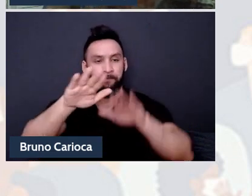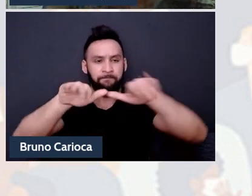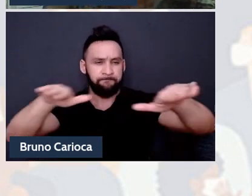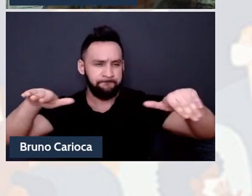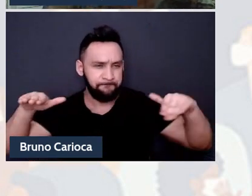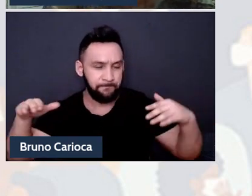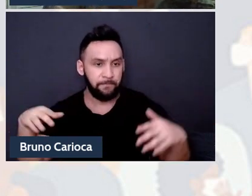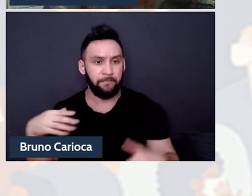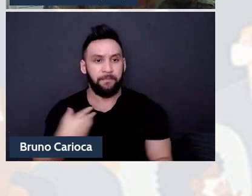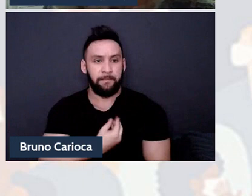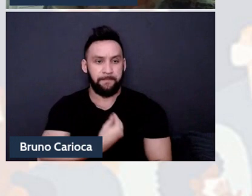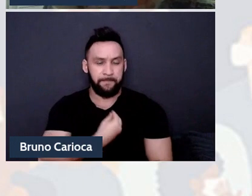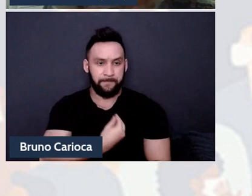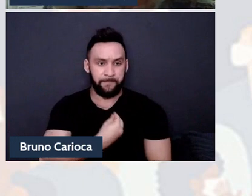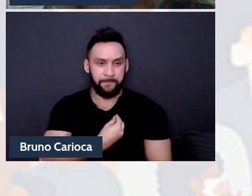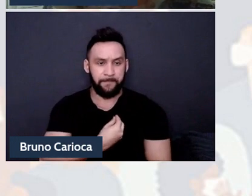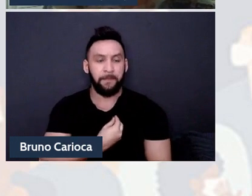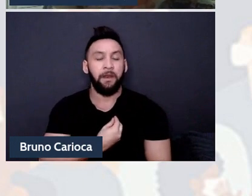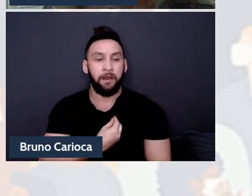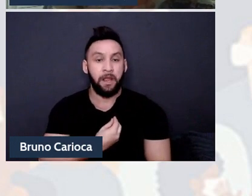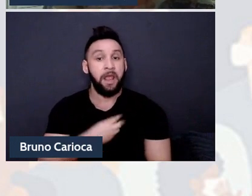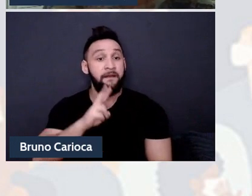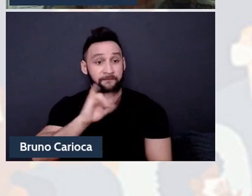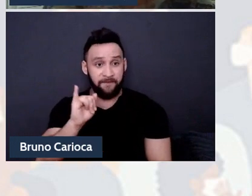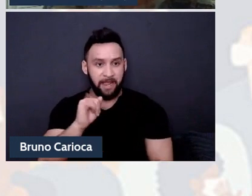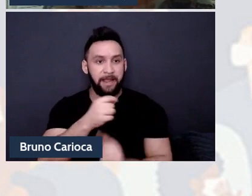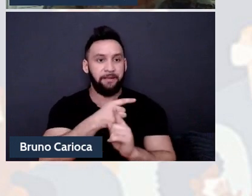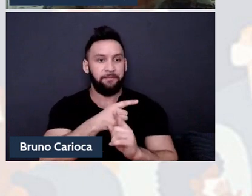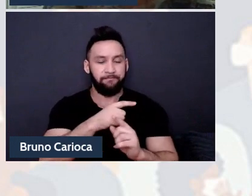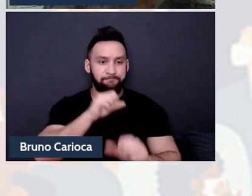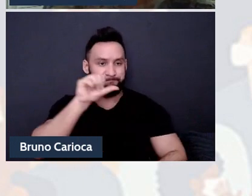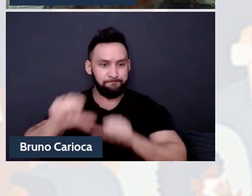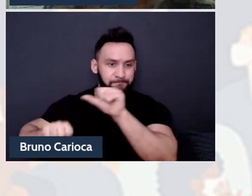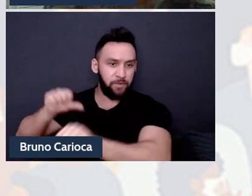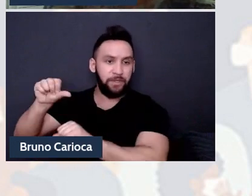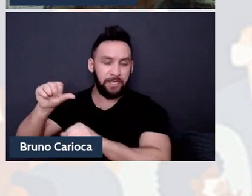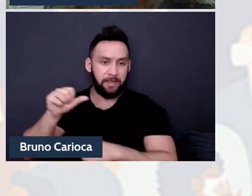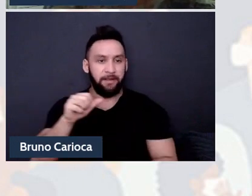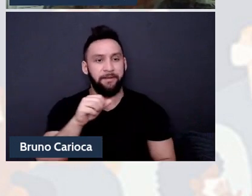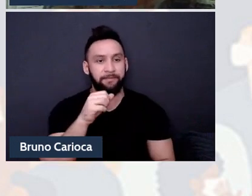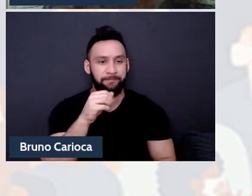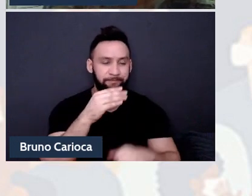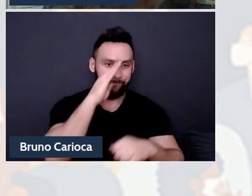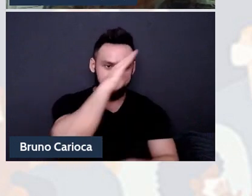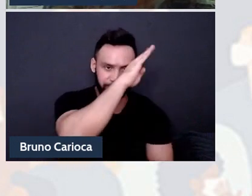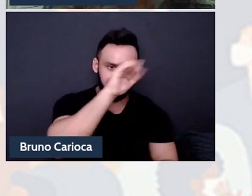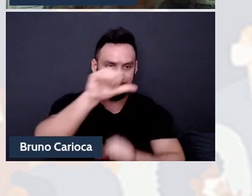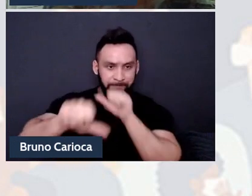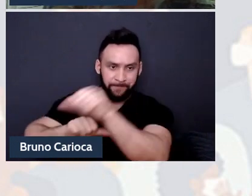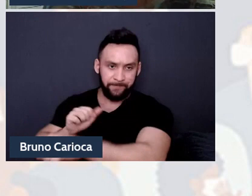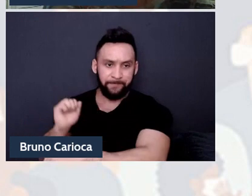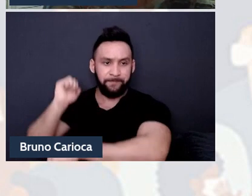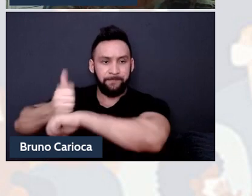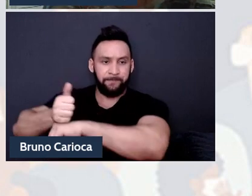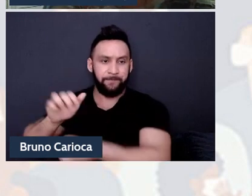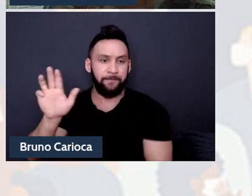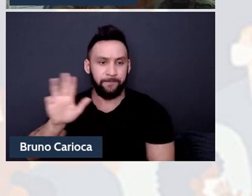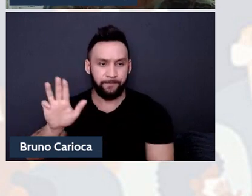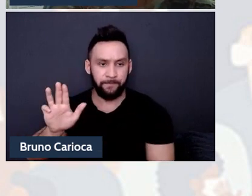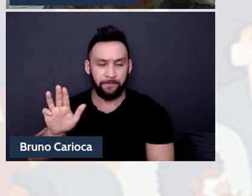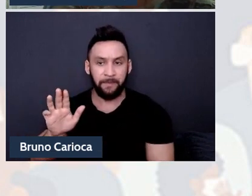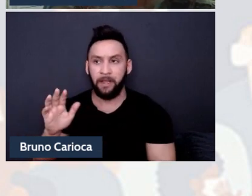na transição para o governo Lula. Para essa reunião, nenhuma entidade